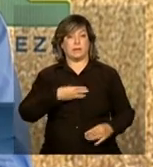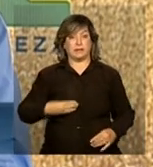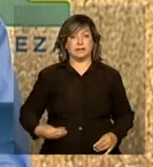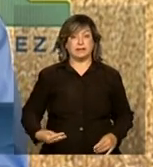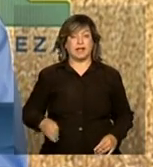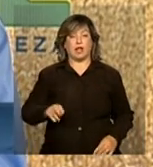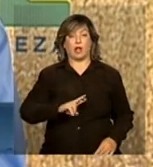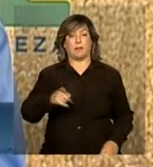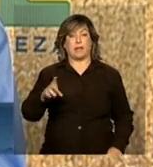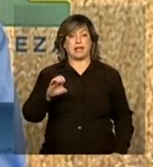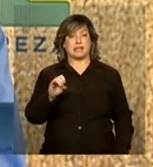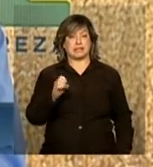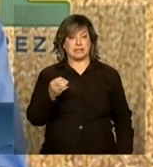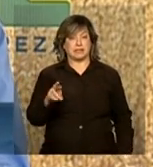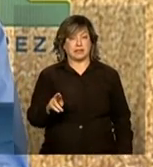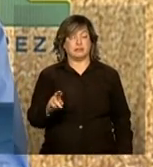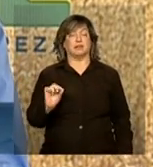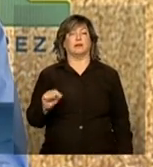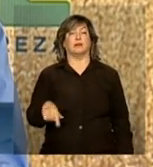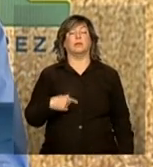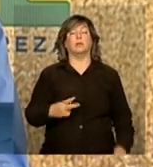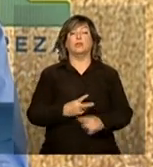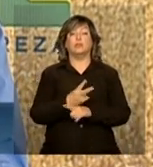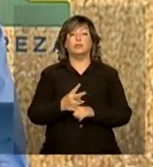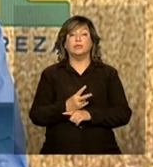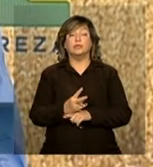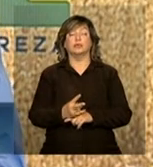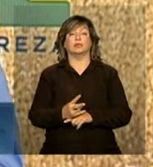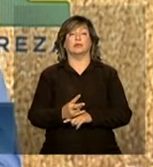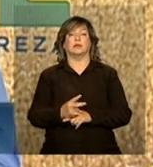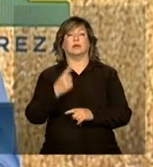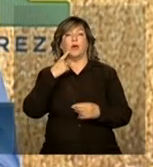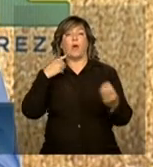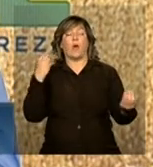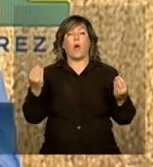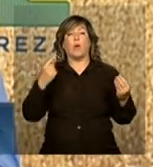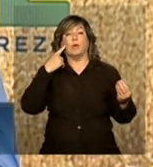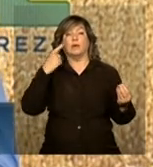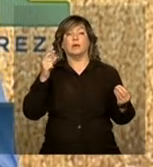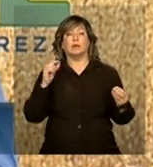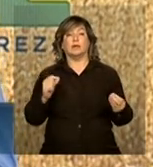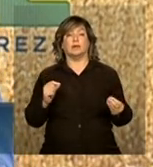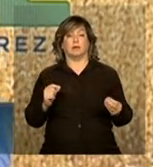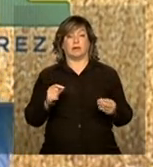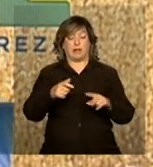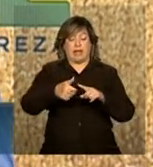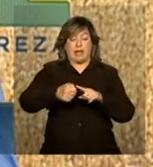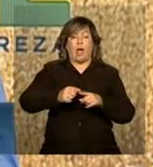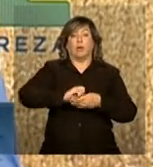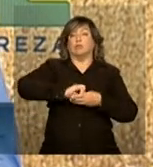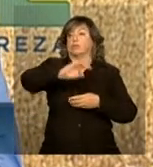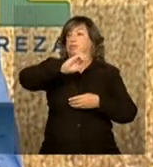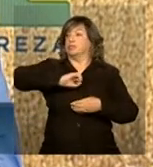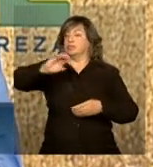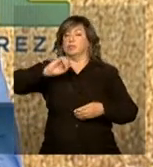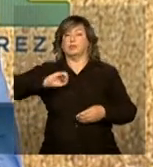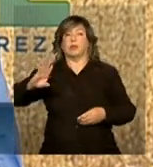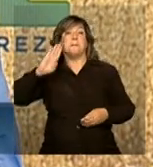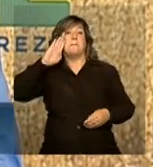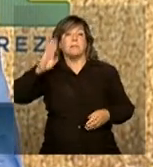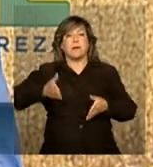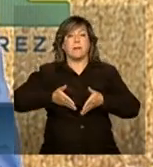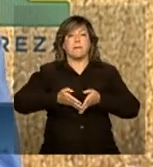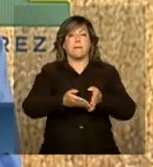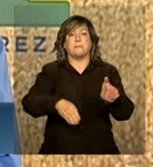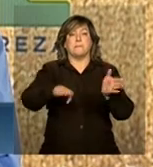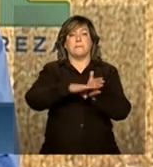e Porto, se dedica a buscar soluções para o escoamento dos grãos aos principais portos do país. Medidas como